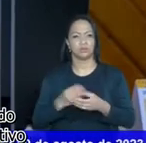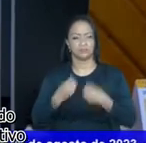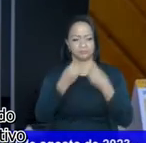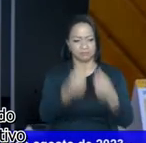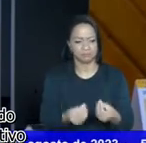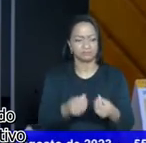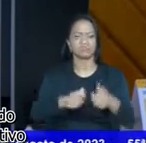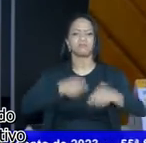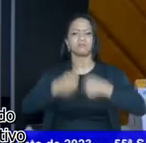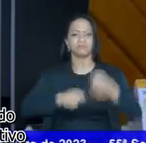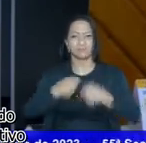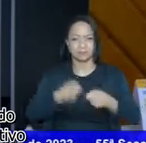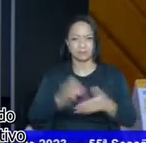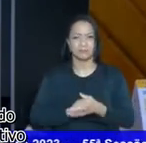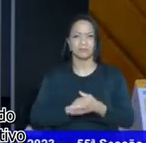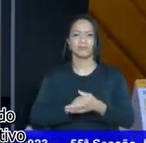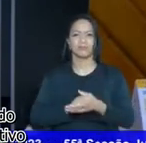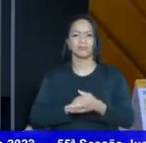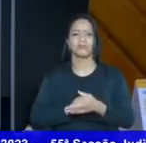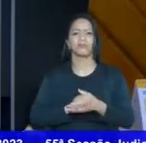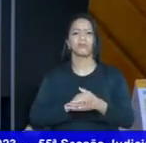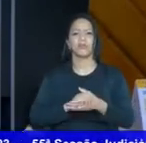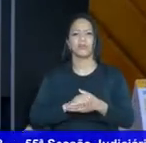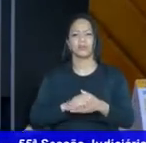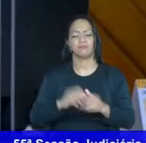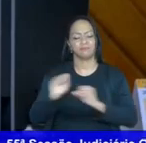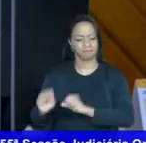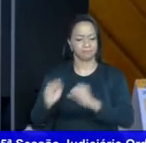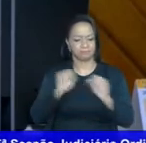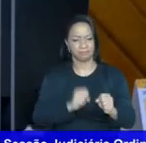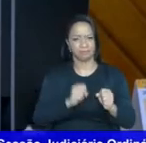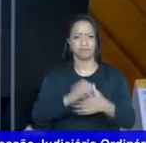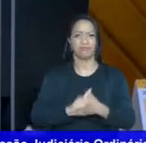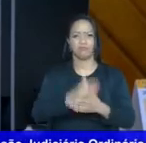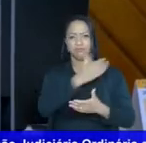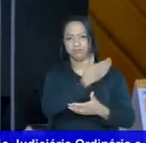pelos administradores no exercício do Poder Executivo, né,